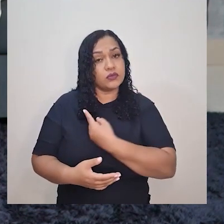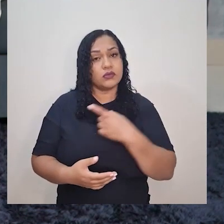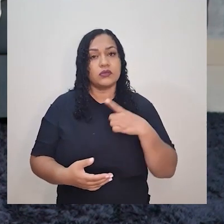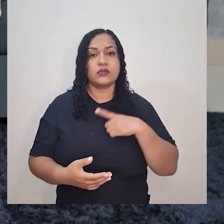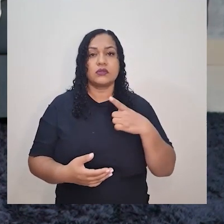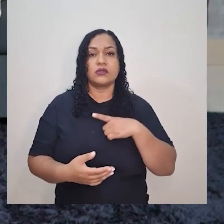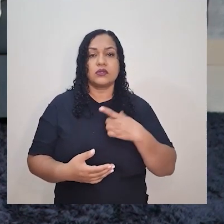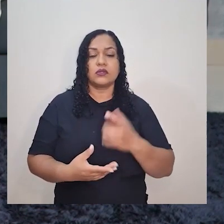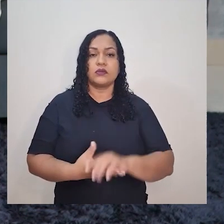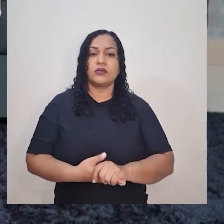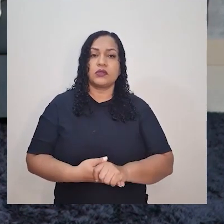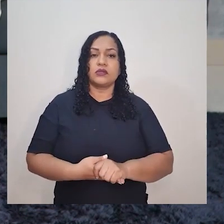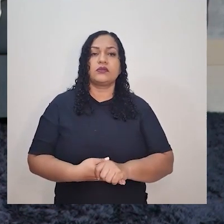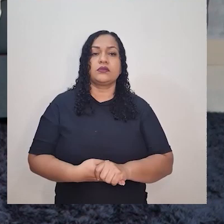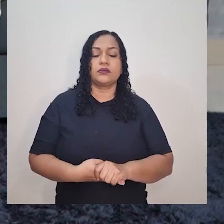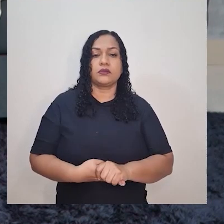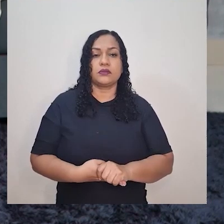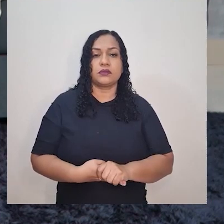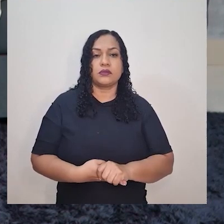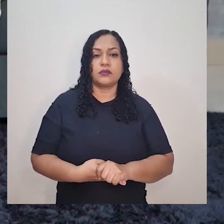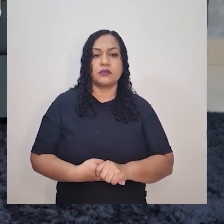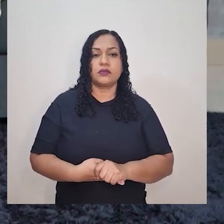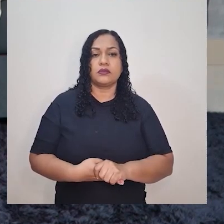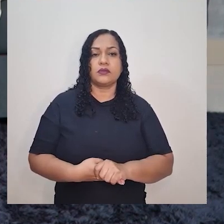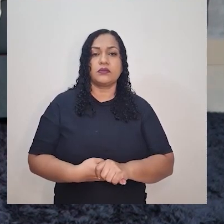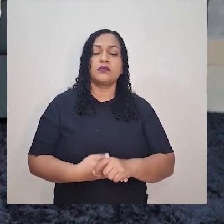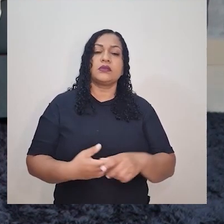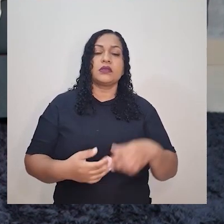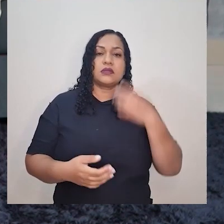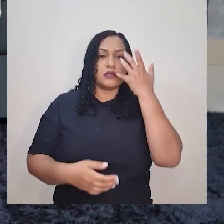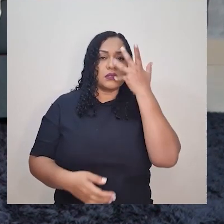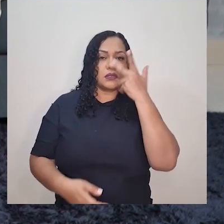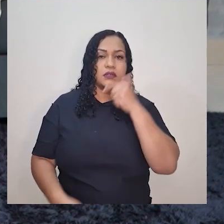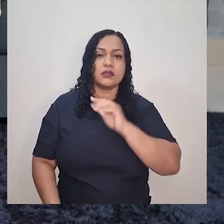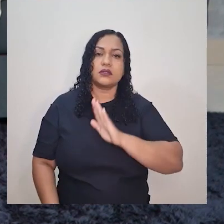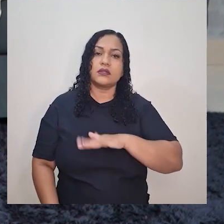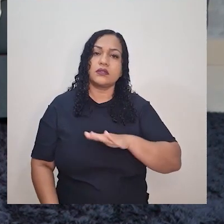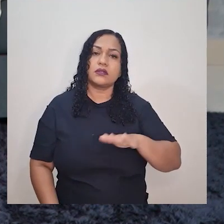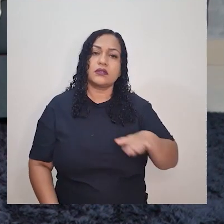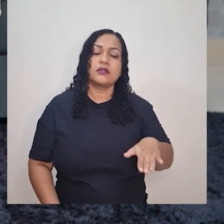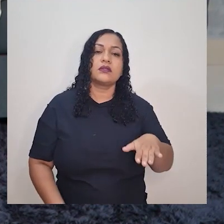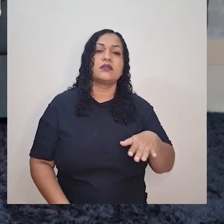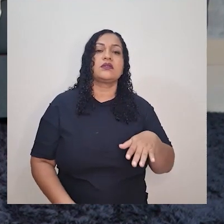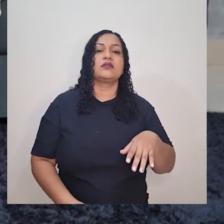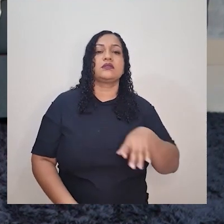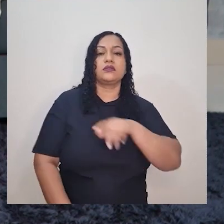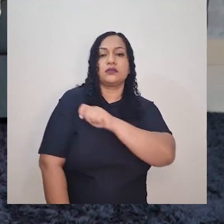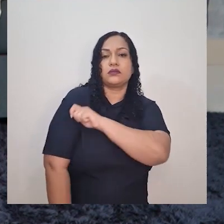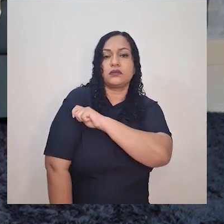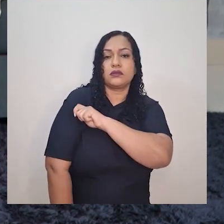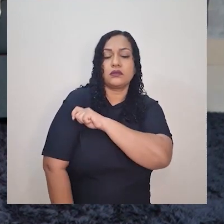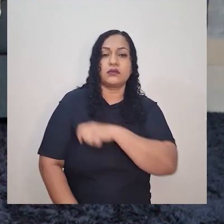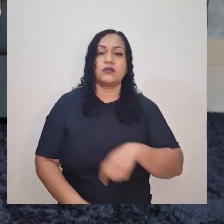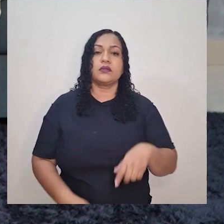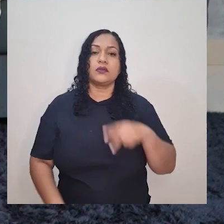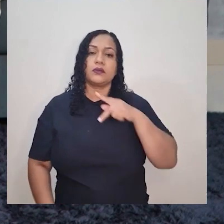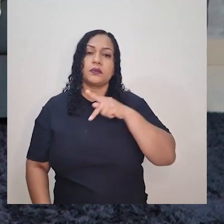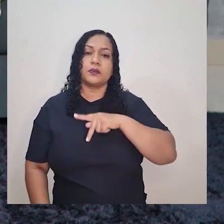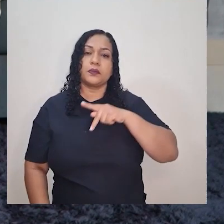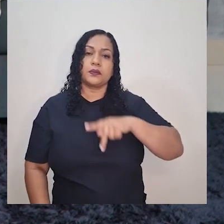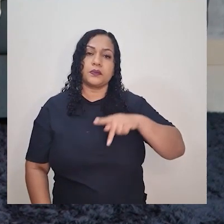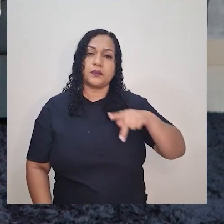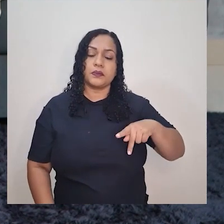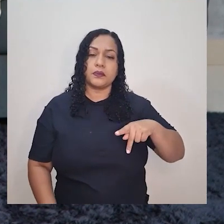encontramos a maior parte, né, dessas crianças, desses alunos. E o projeto político-pedagógico,